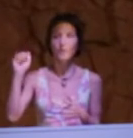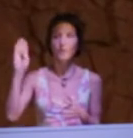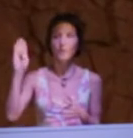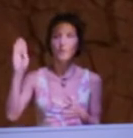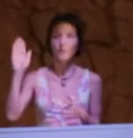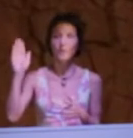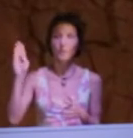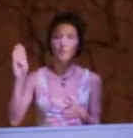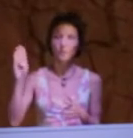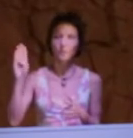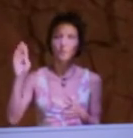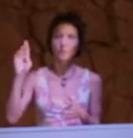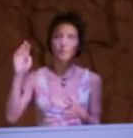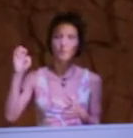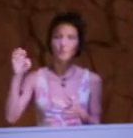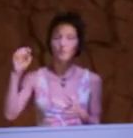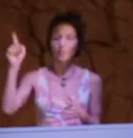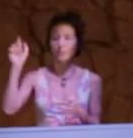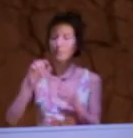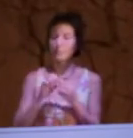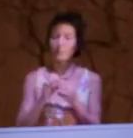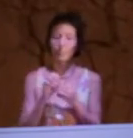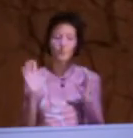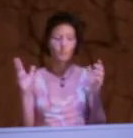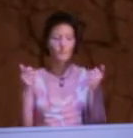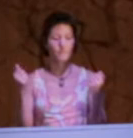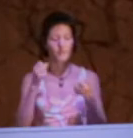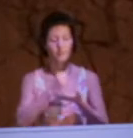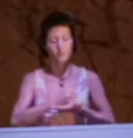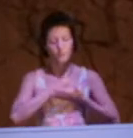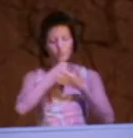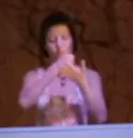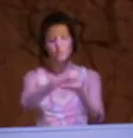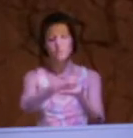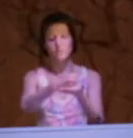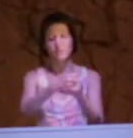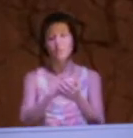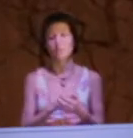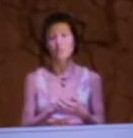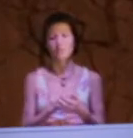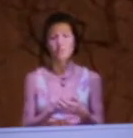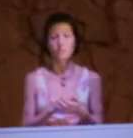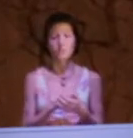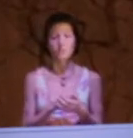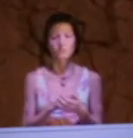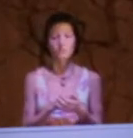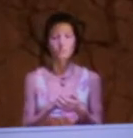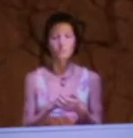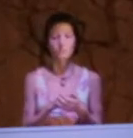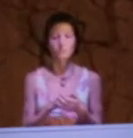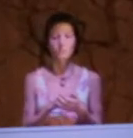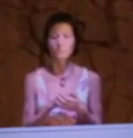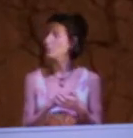bem colocou, né? Uma festa de resistência ali, onde a gente vê os mais antigos, né? Por isso que